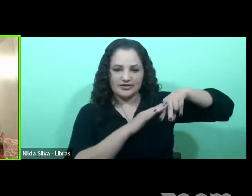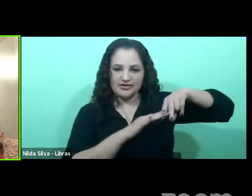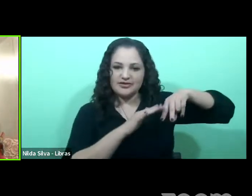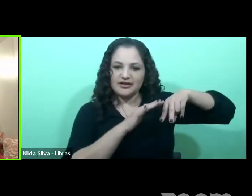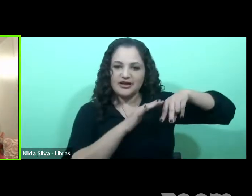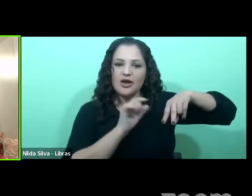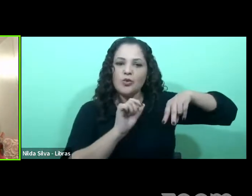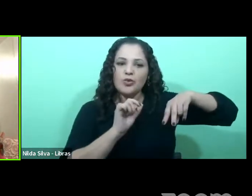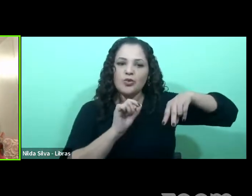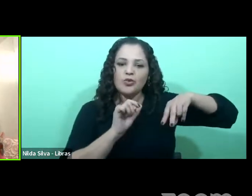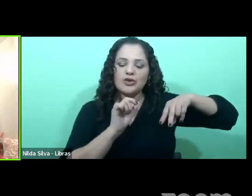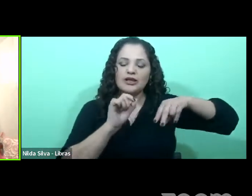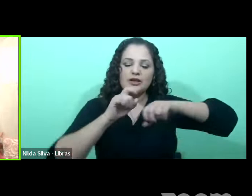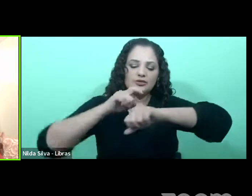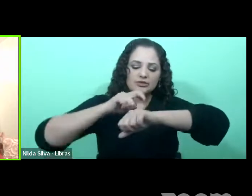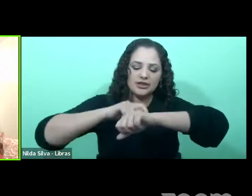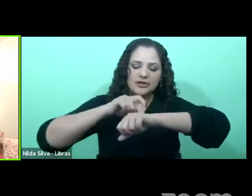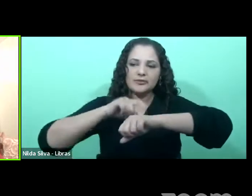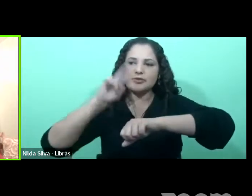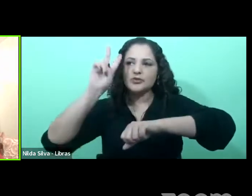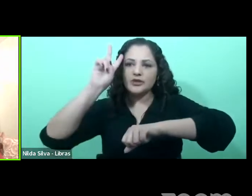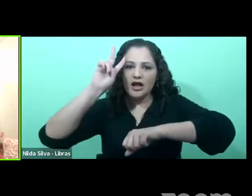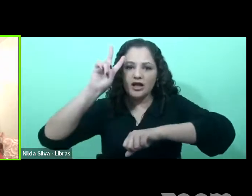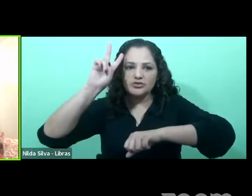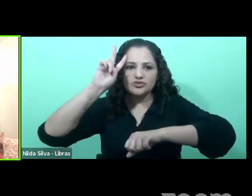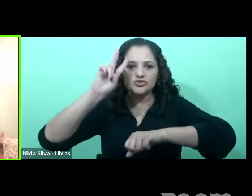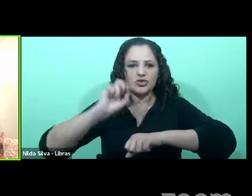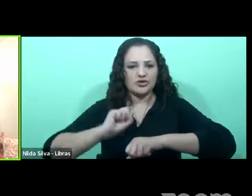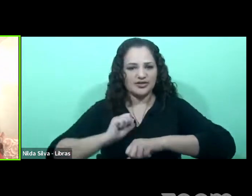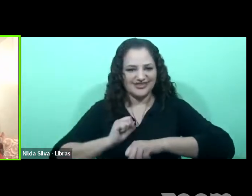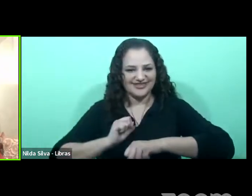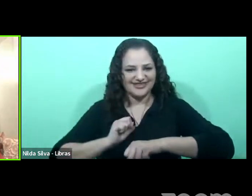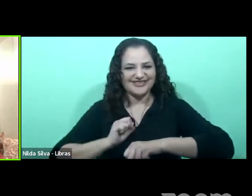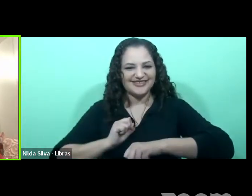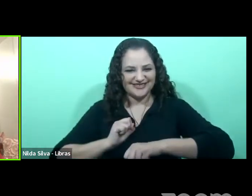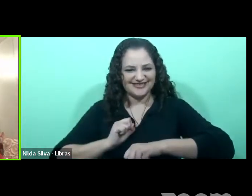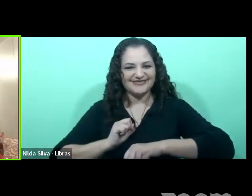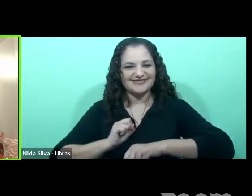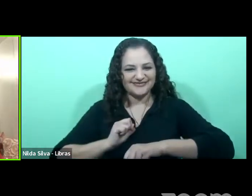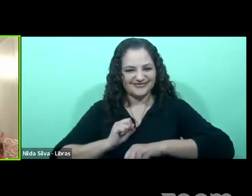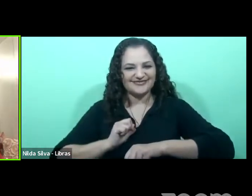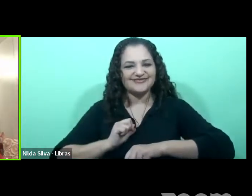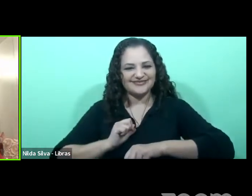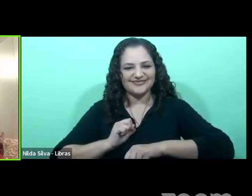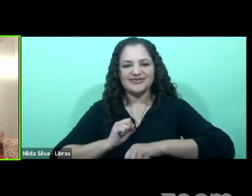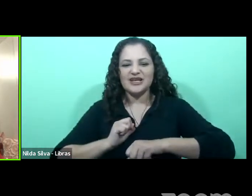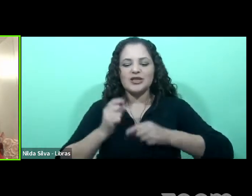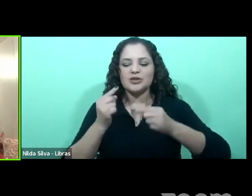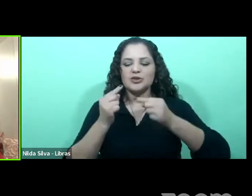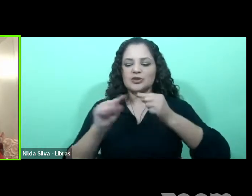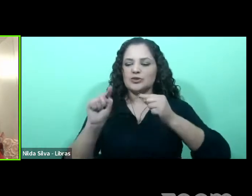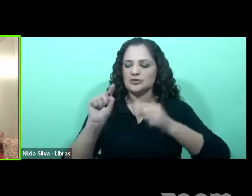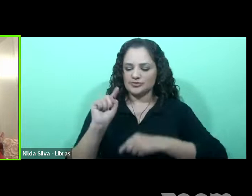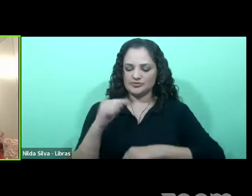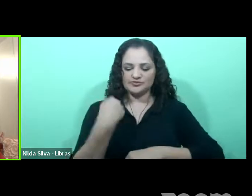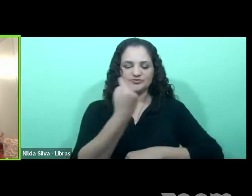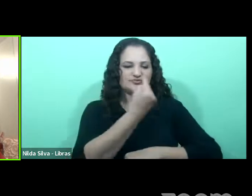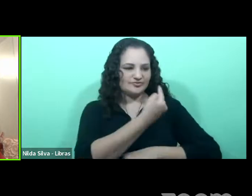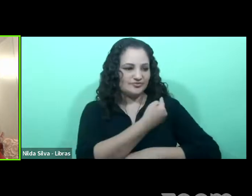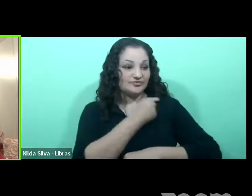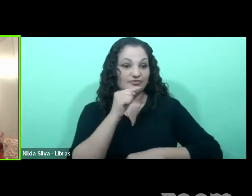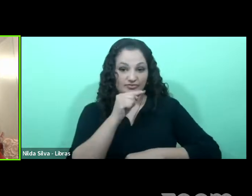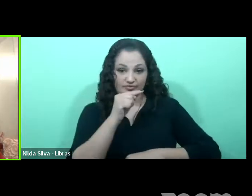nesse simulacro de maneira nenhuma, né? Essa é uma objetivação de mercado, não tem a ver conosco. A gente